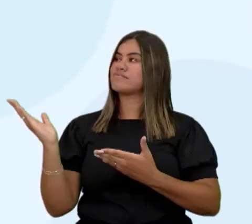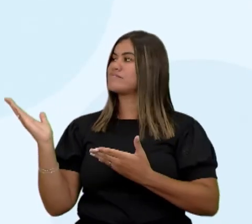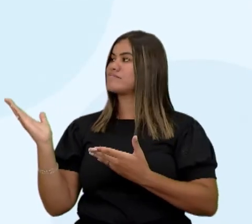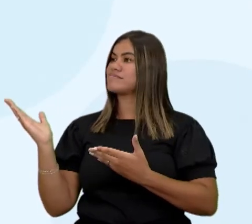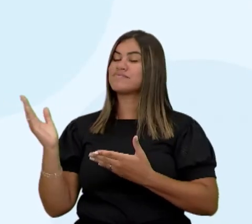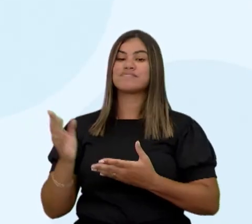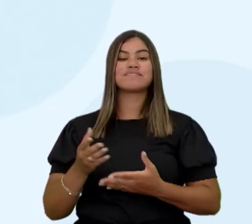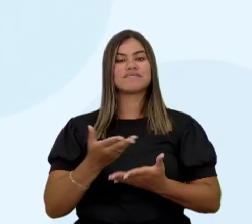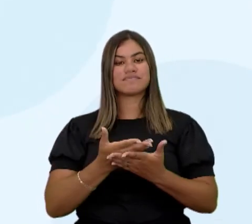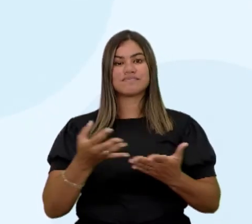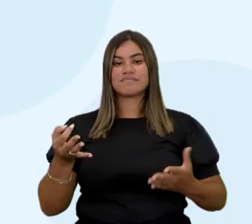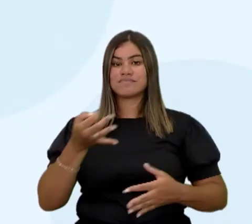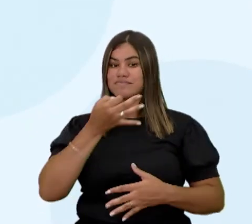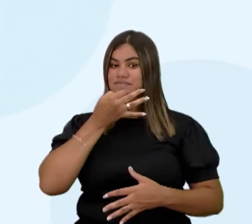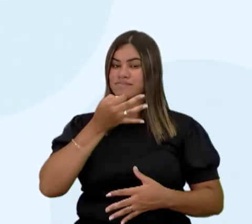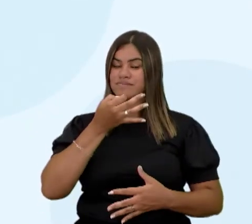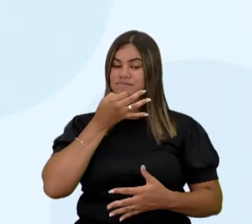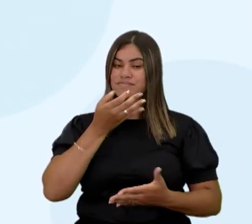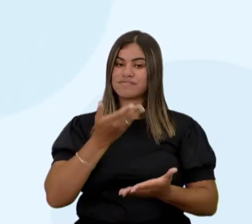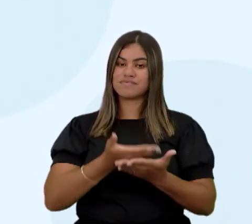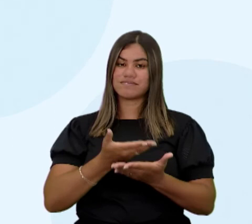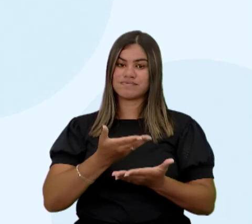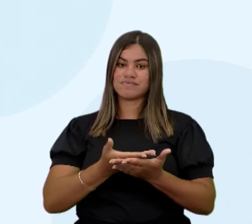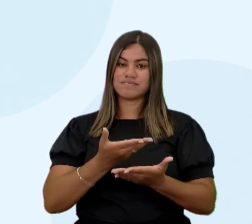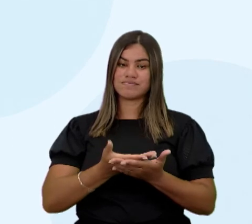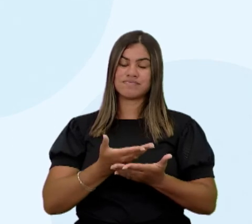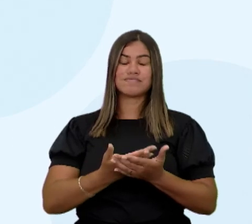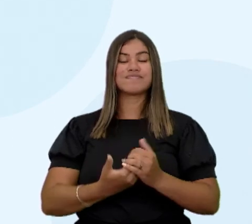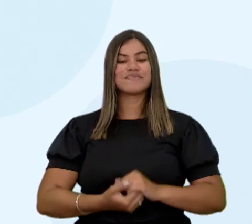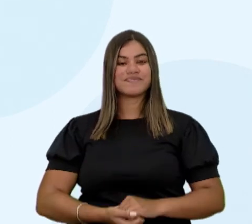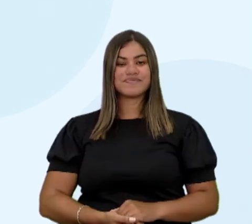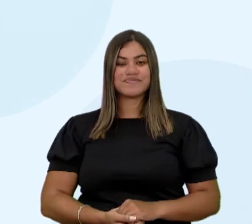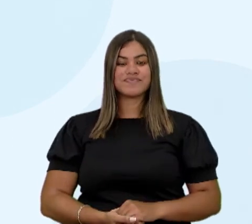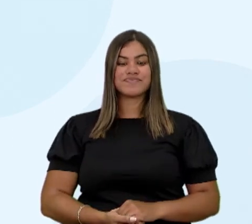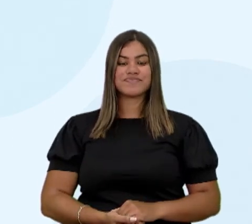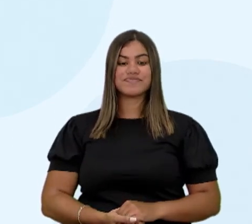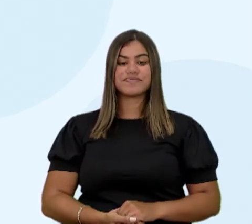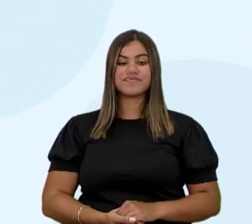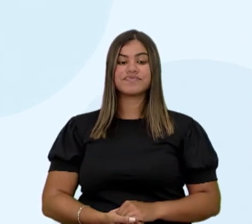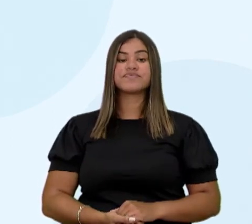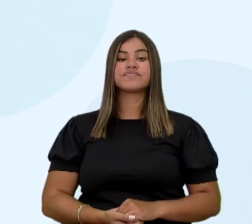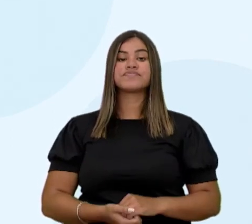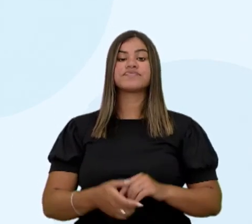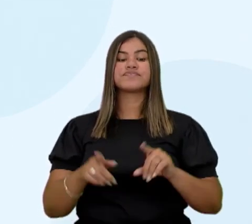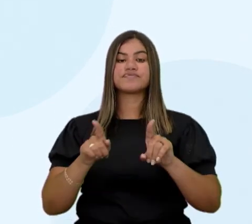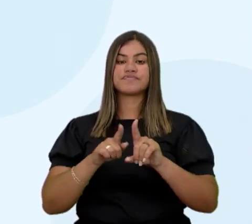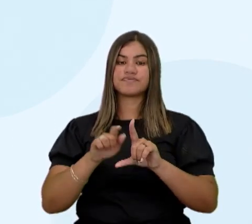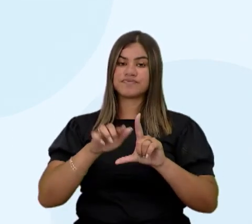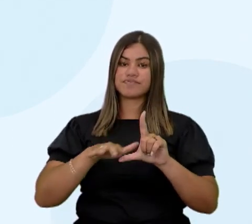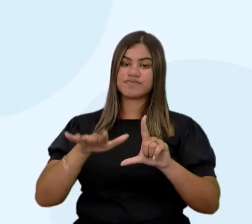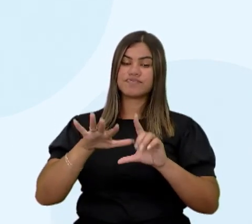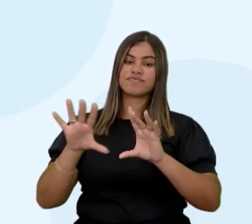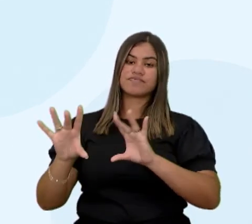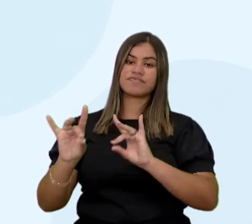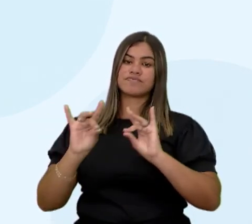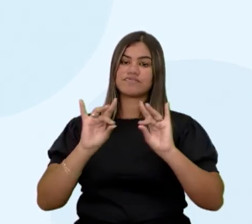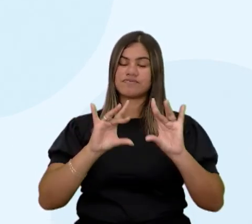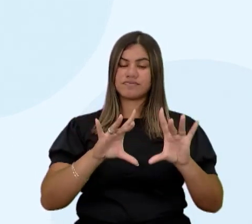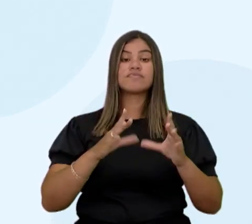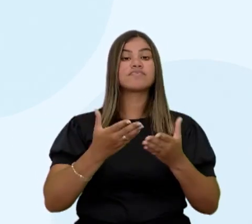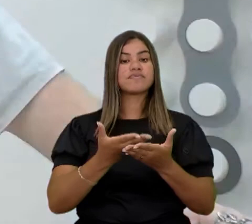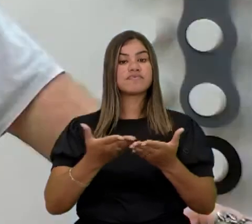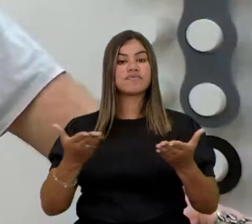gente o que vocês acharam aí da aula que acabou de assistir. Tem o link aí, né, tem aí o QR Code, vocês podem